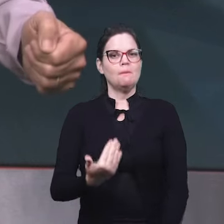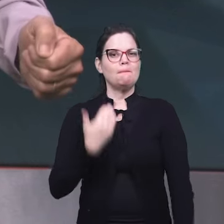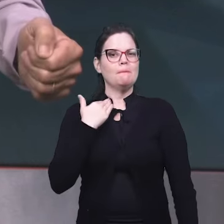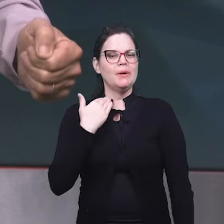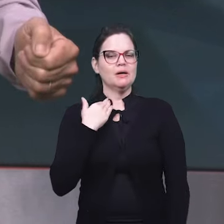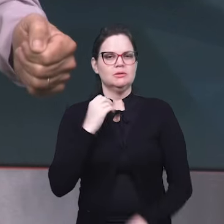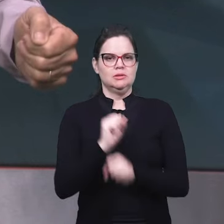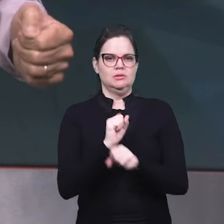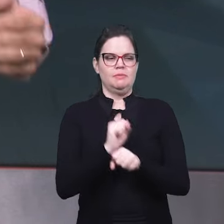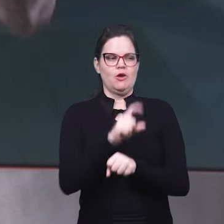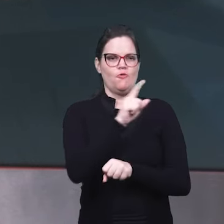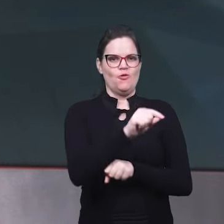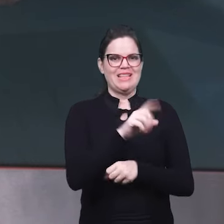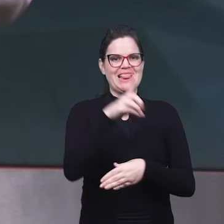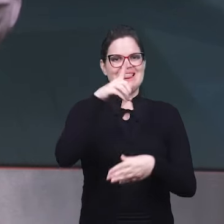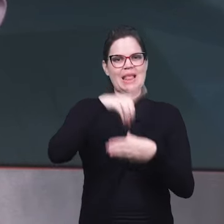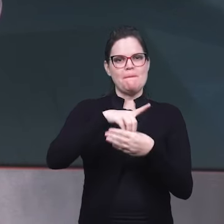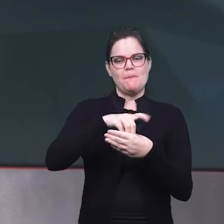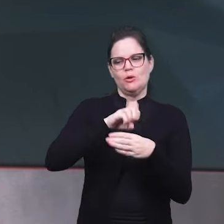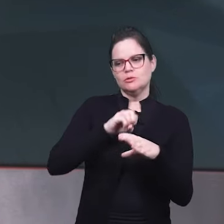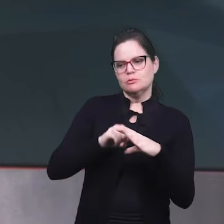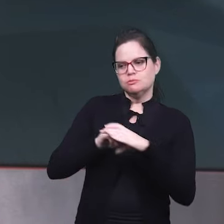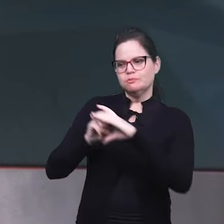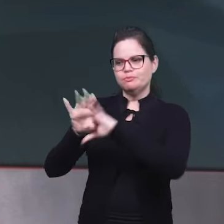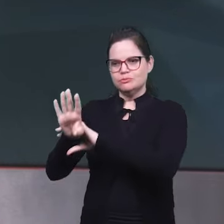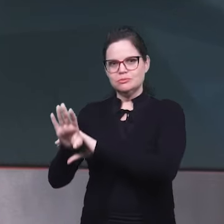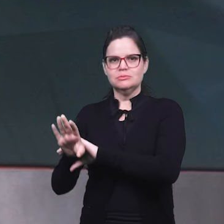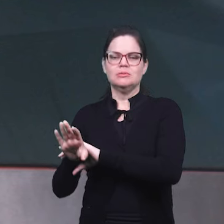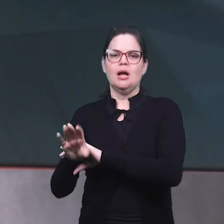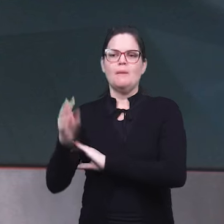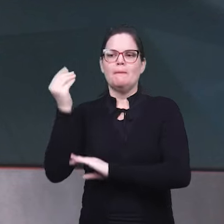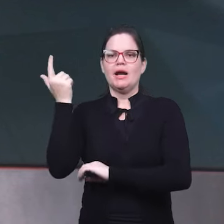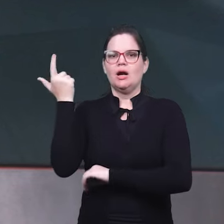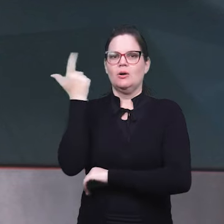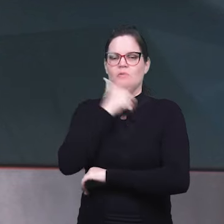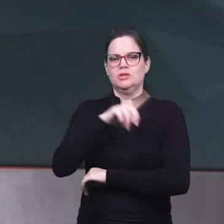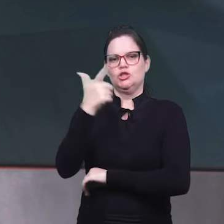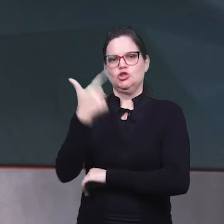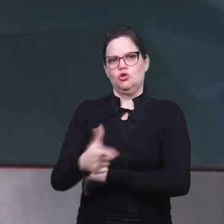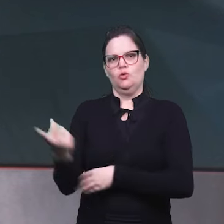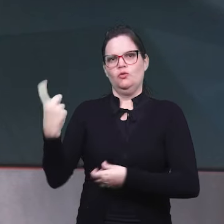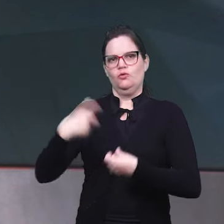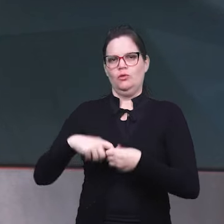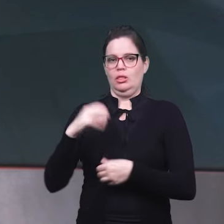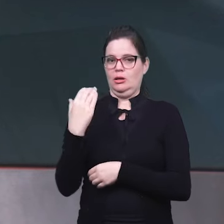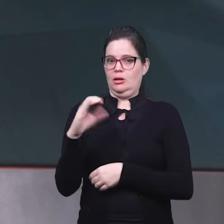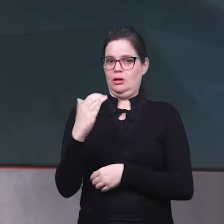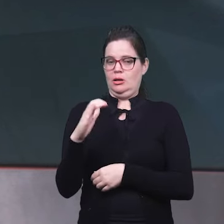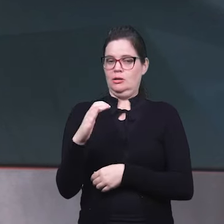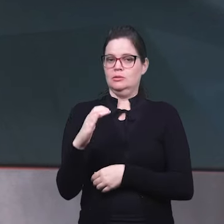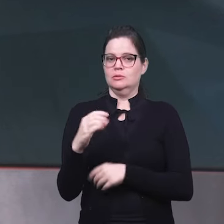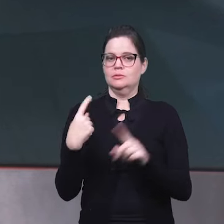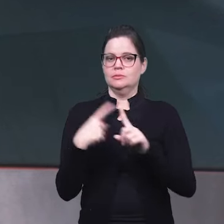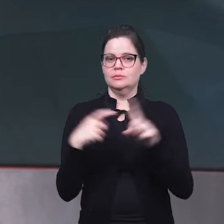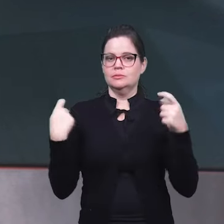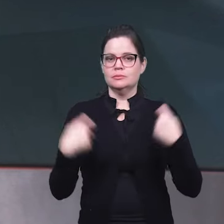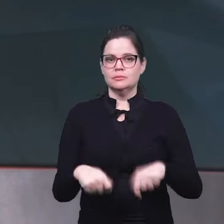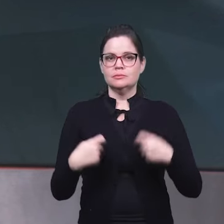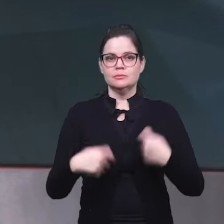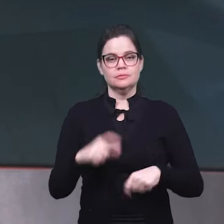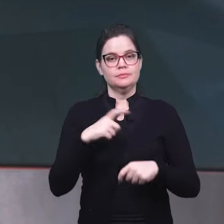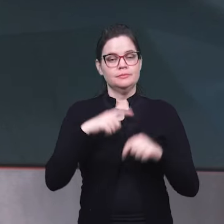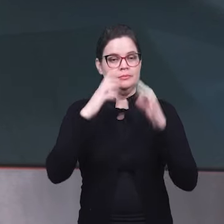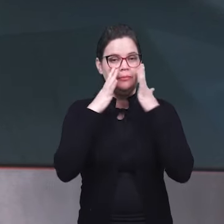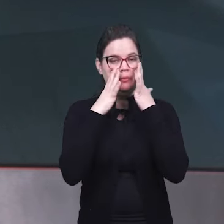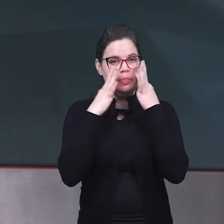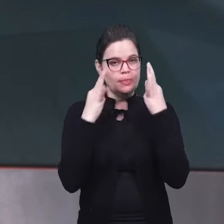com algum depósito para abrir o crédito de novo. Mas isso é preciso ter